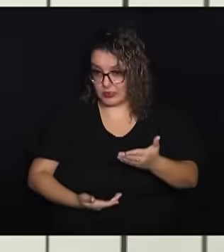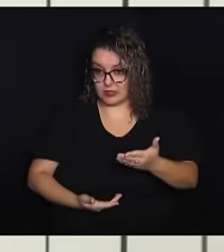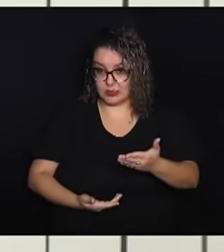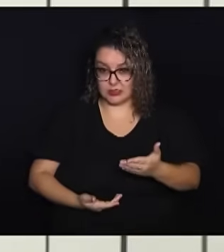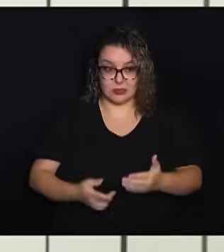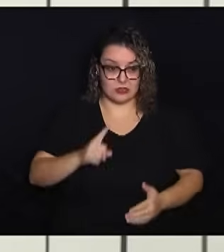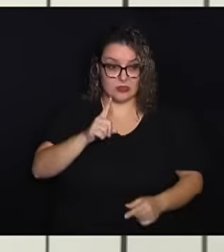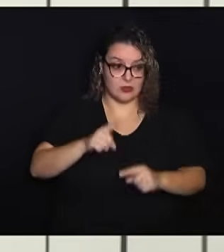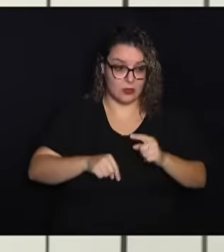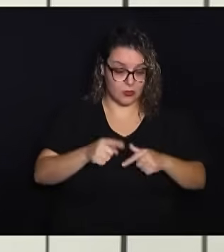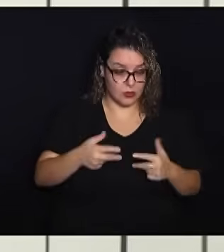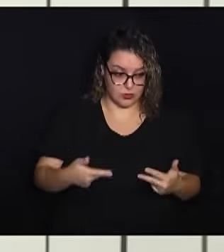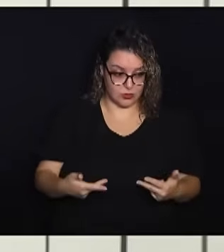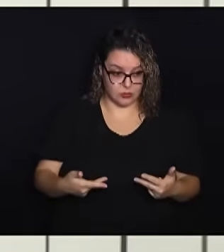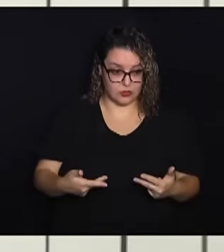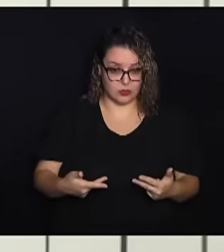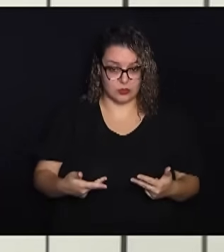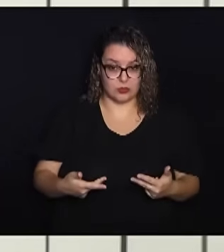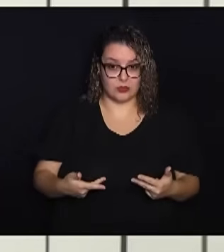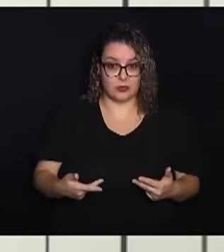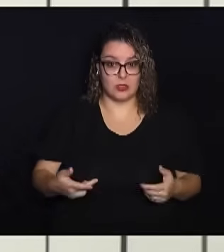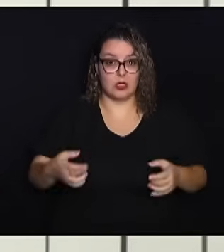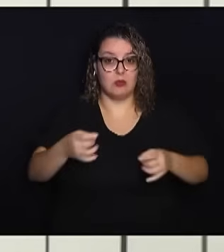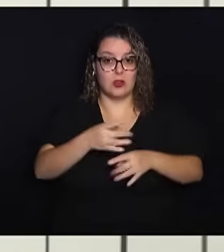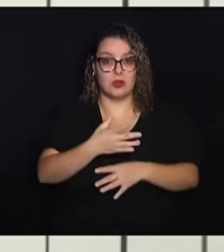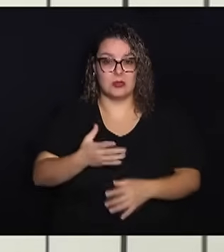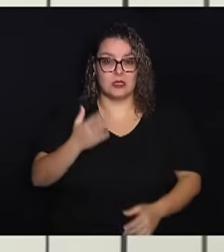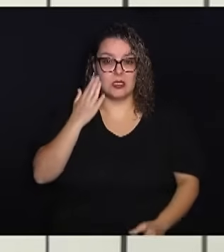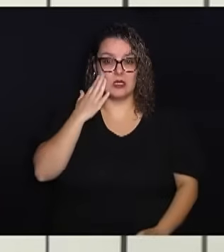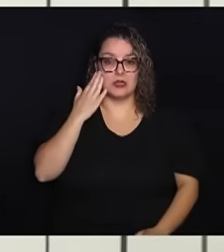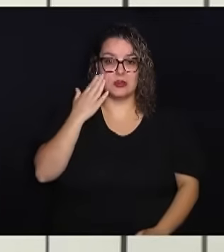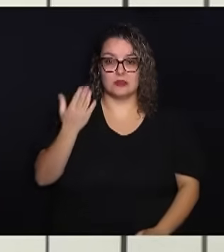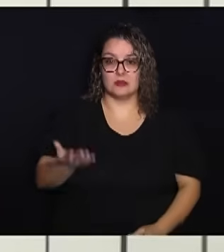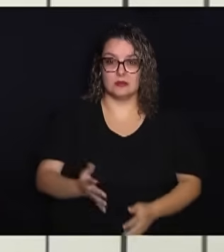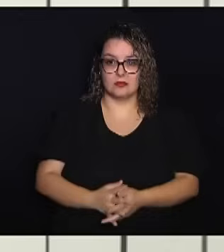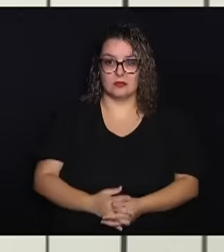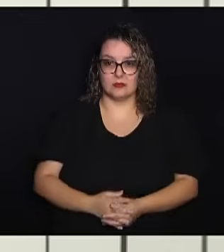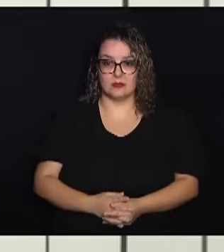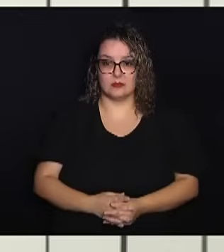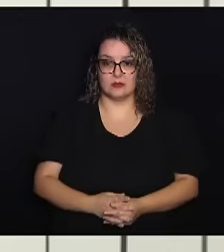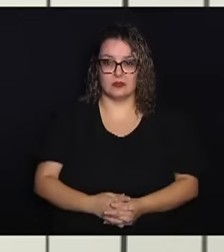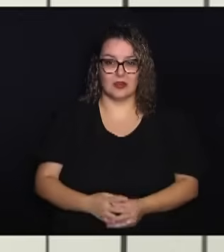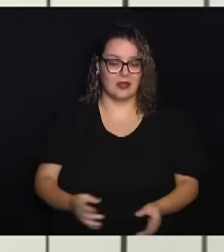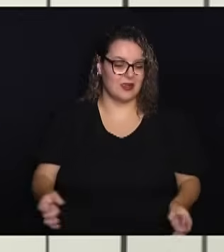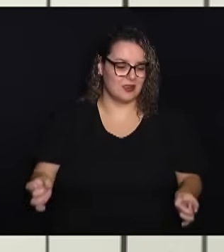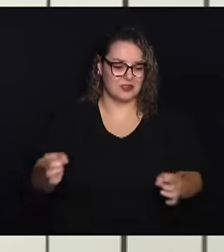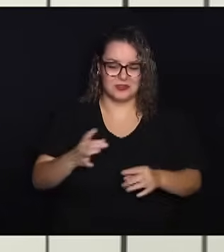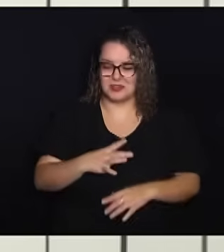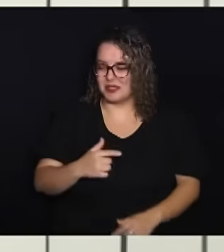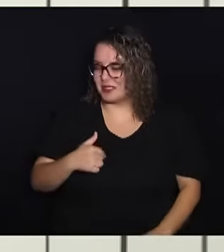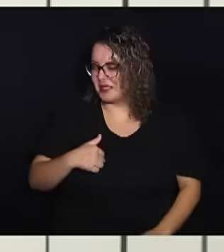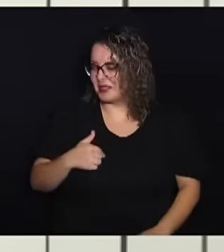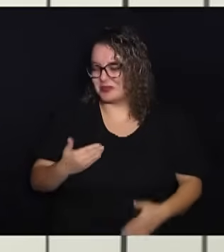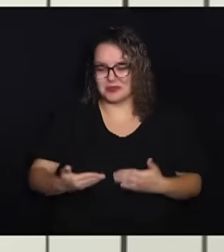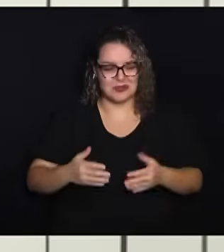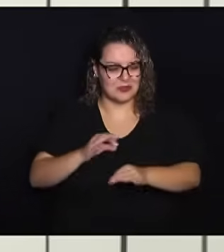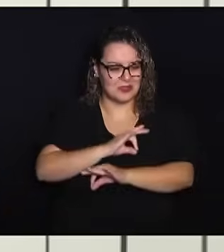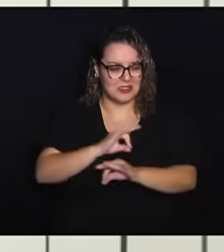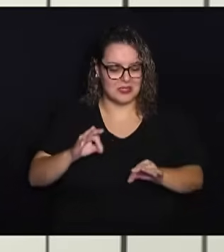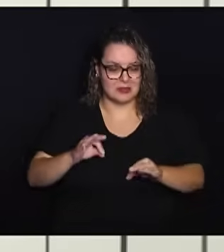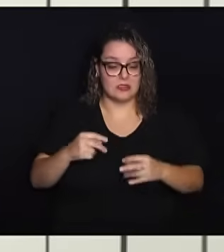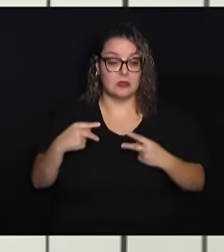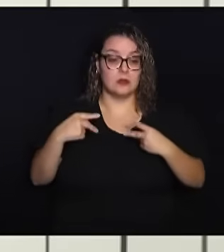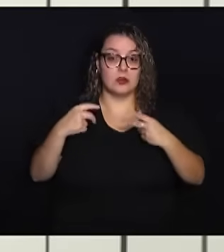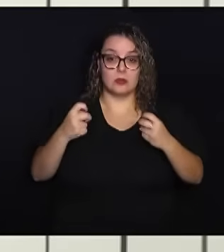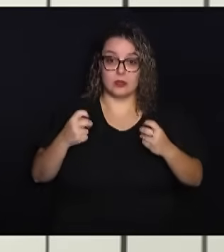um produto, né? Acabado. Quem sabe quando chega, não presta para mais nada, acabou, né? Então, se a gente